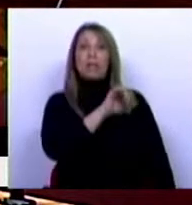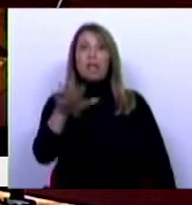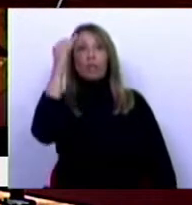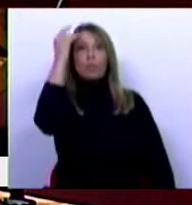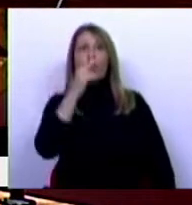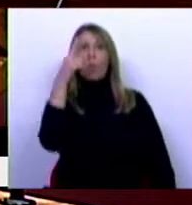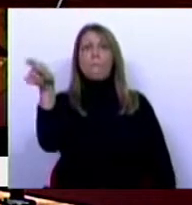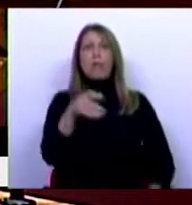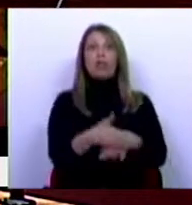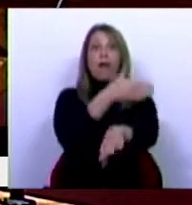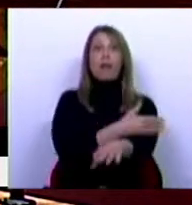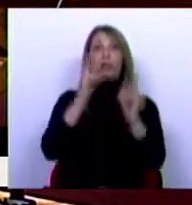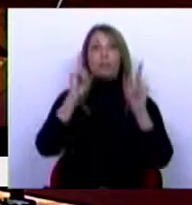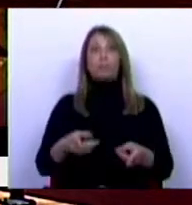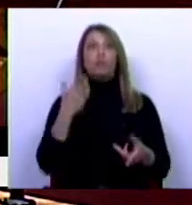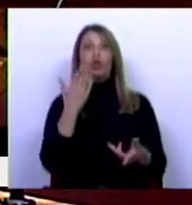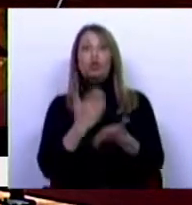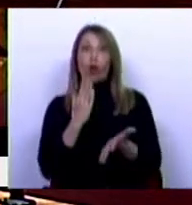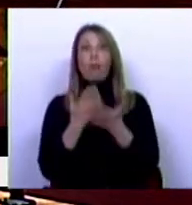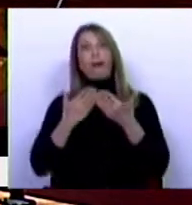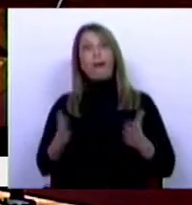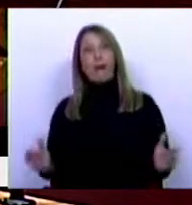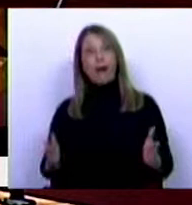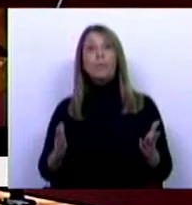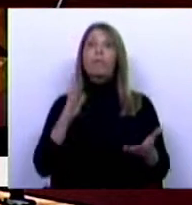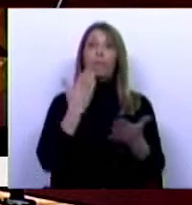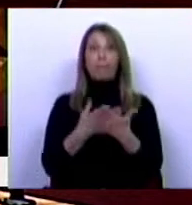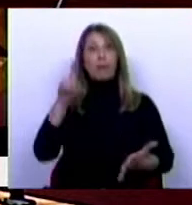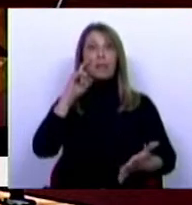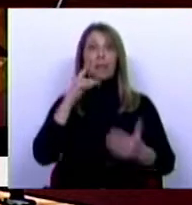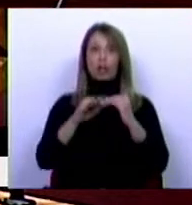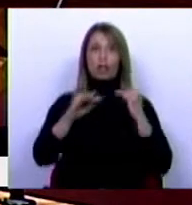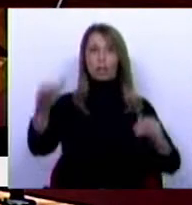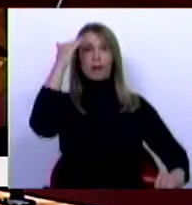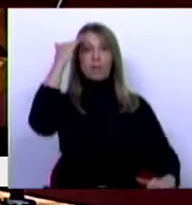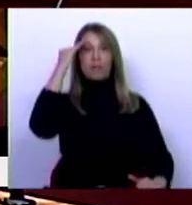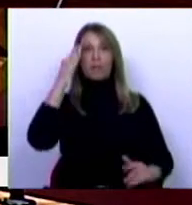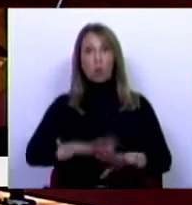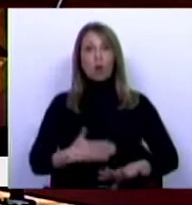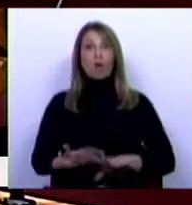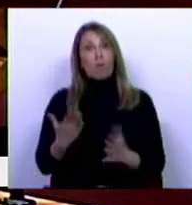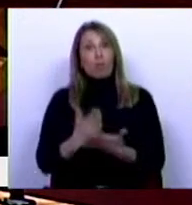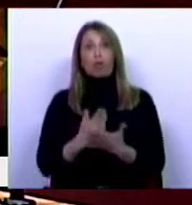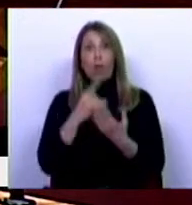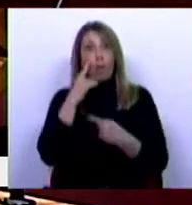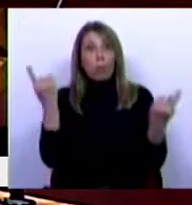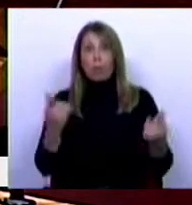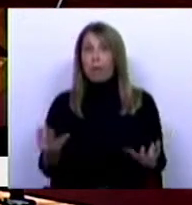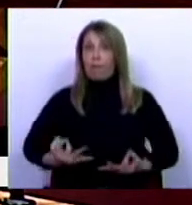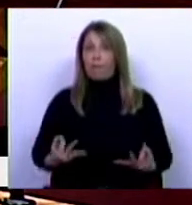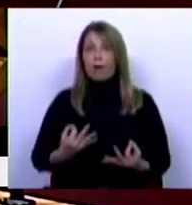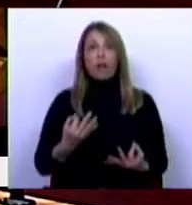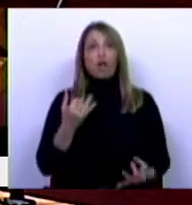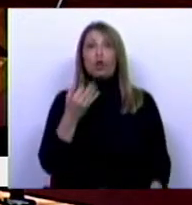do arranque do início do ano letivo, garantindo estabilidade e previsão. Ou quando reforçamos a escola pública com mais